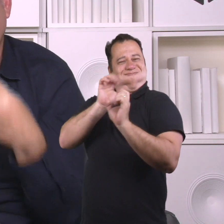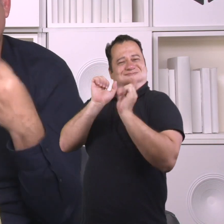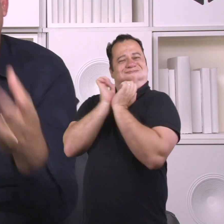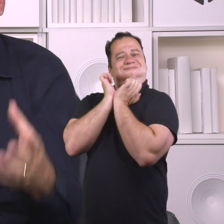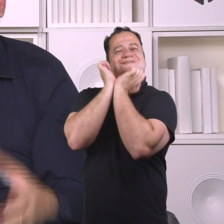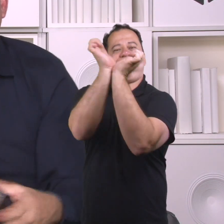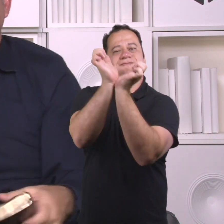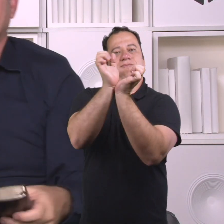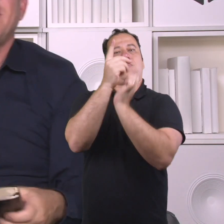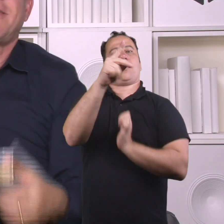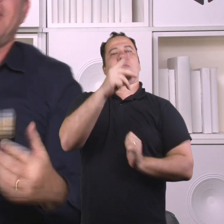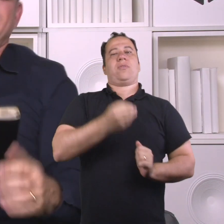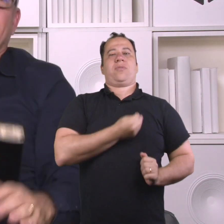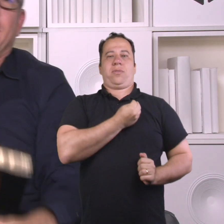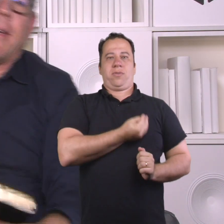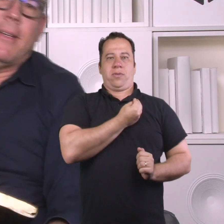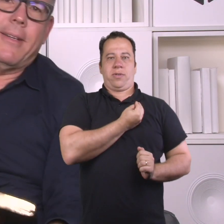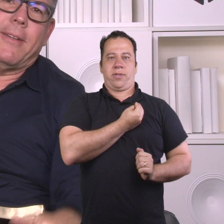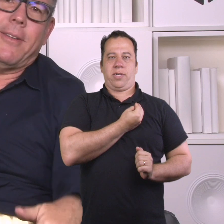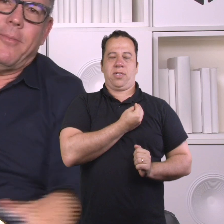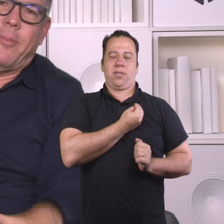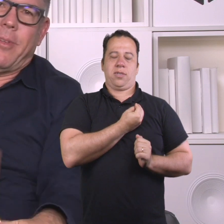mais te incomoda, que mais te